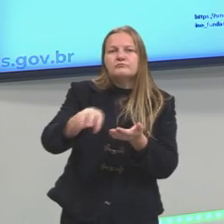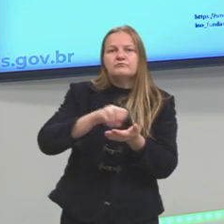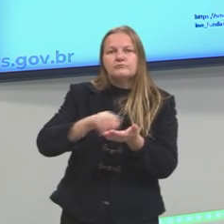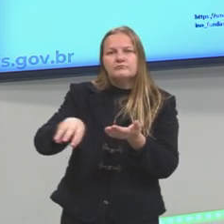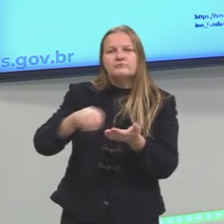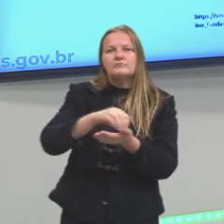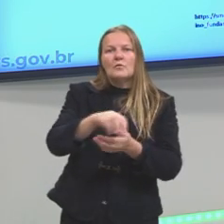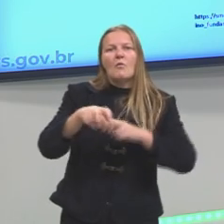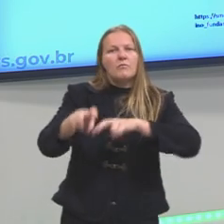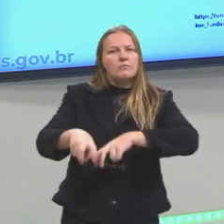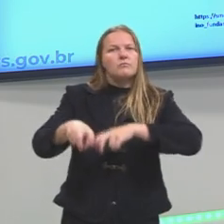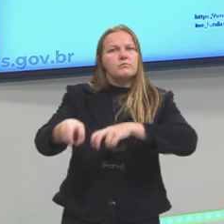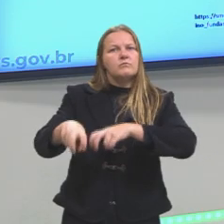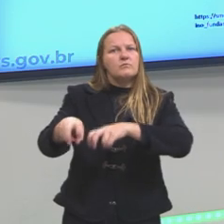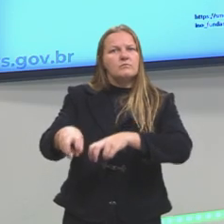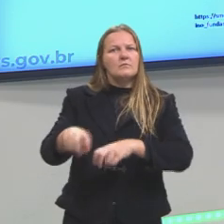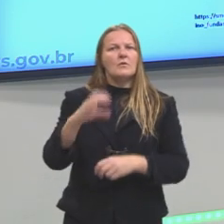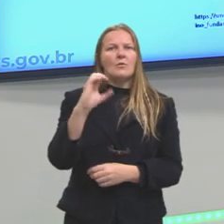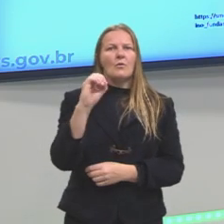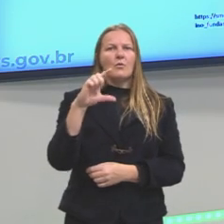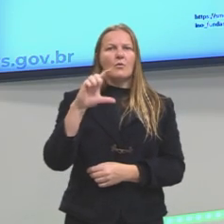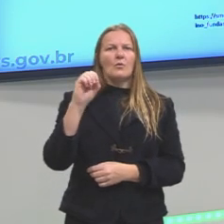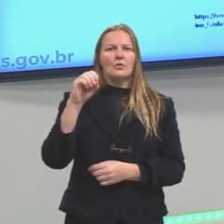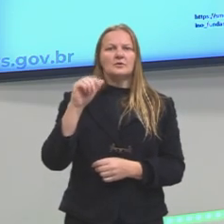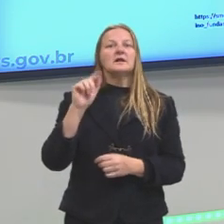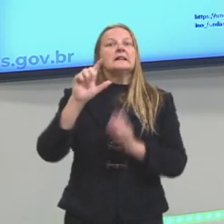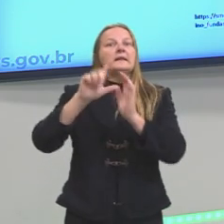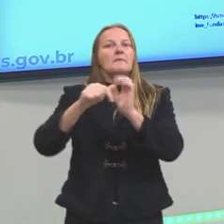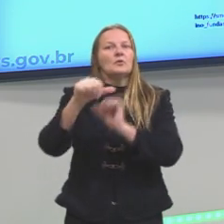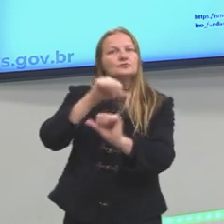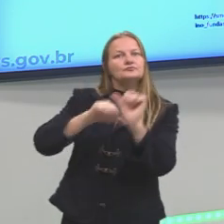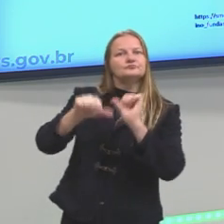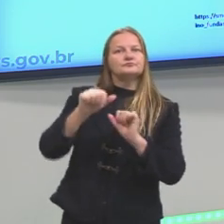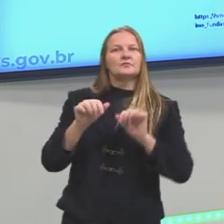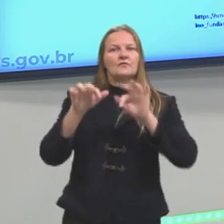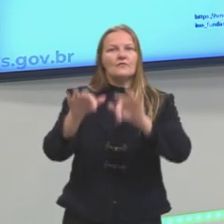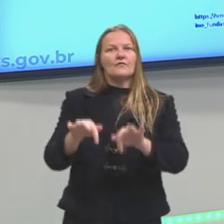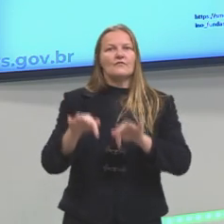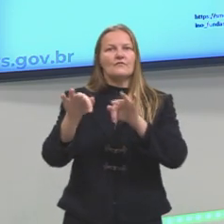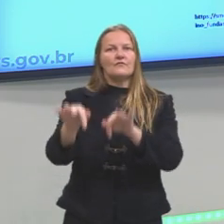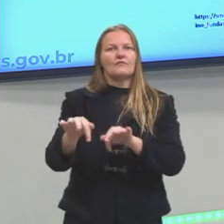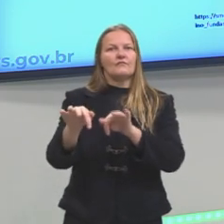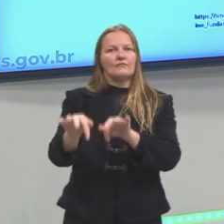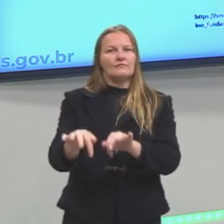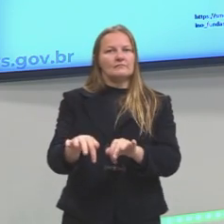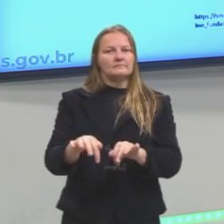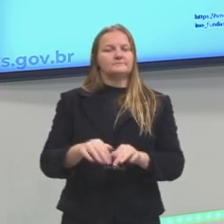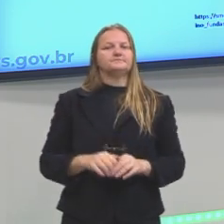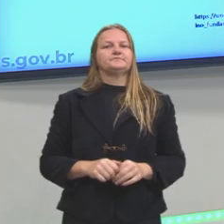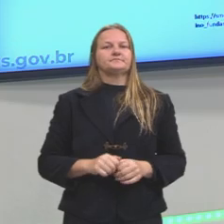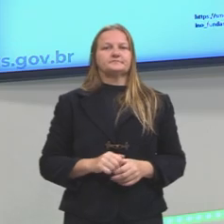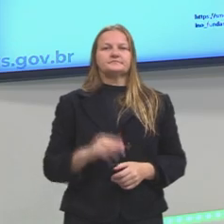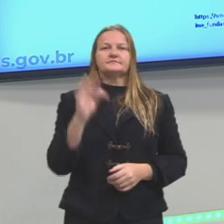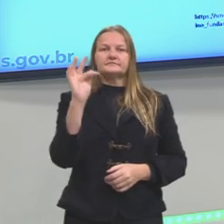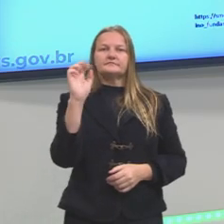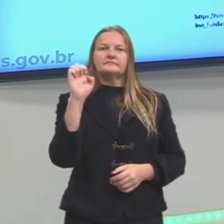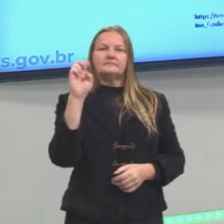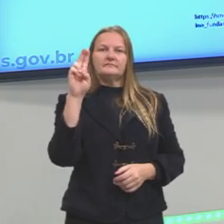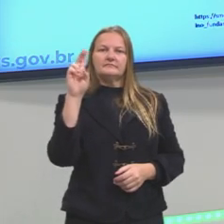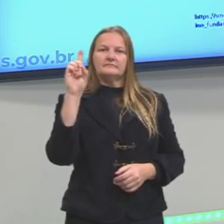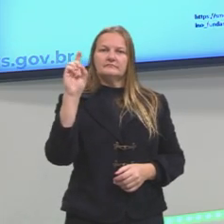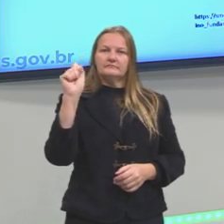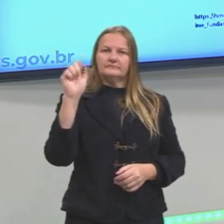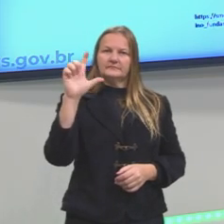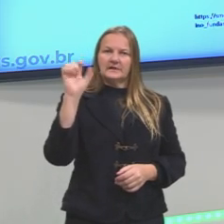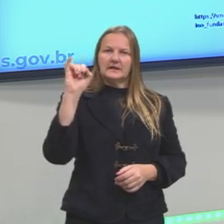colonato que vai ser o germe do feudalismo mais tarde e nessa nessa perspectiva é mais Rural